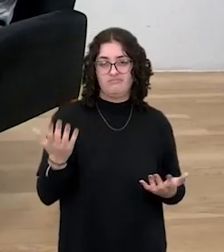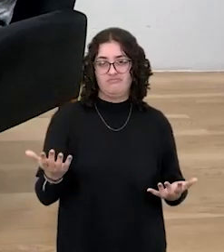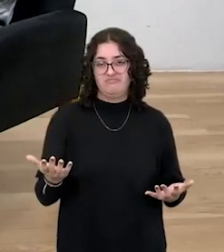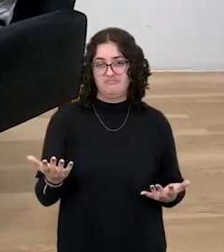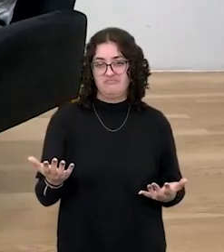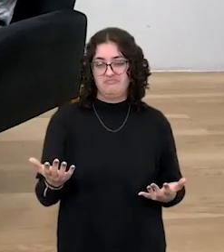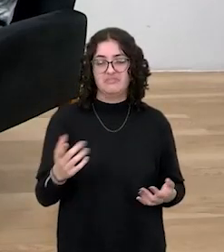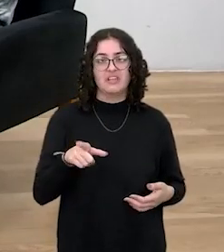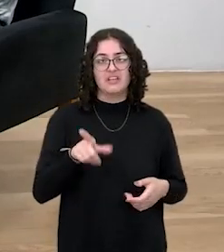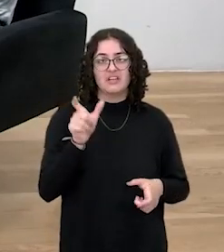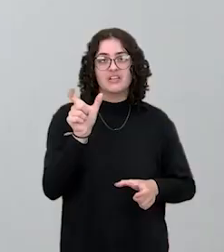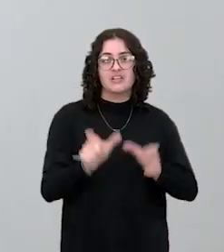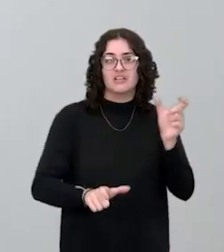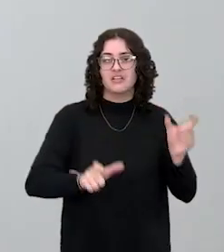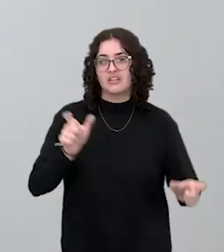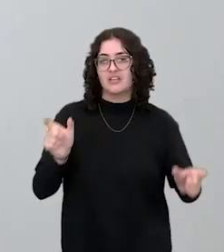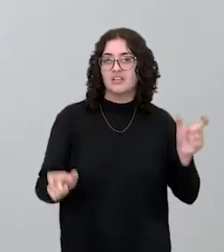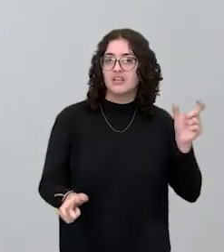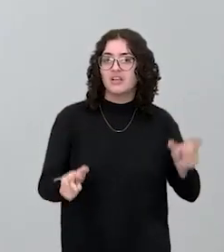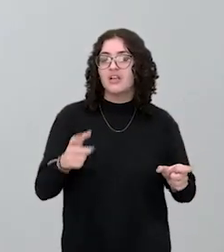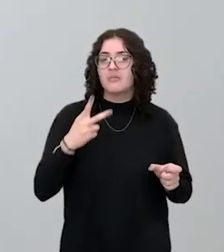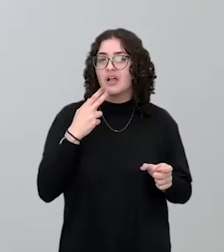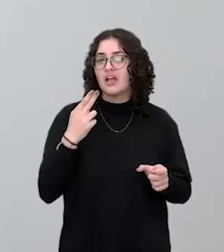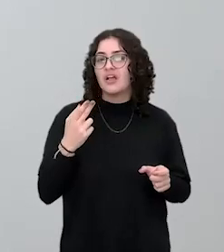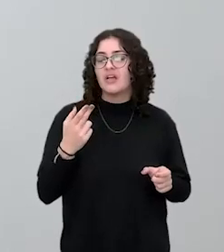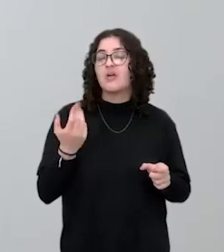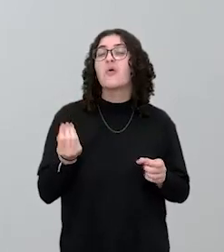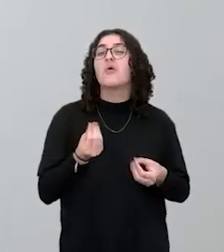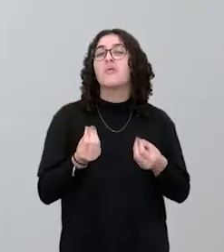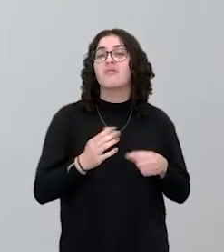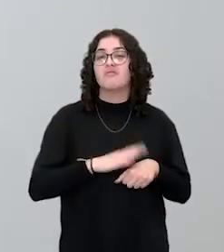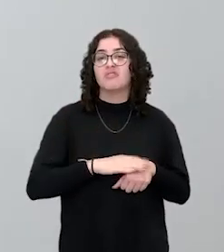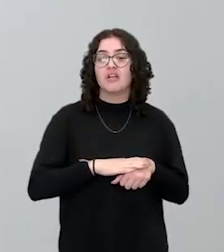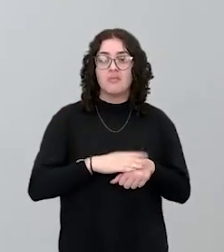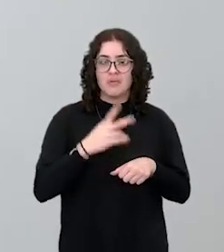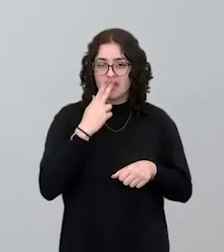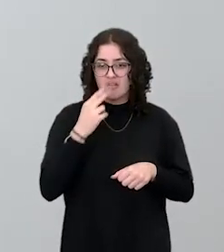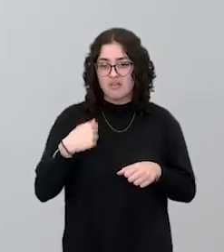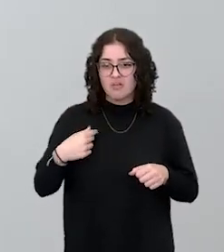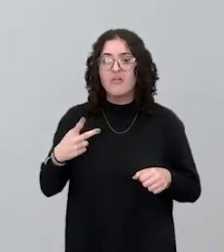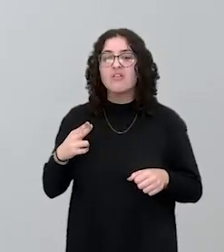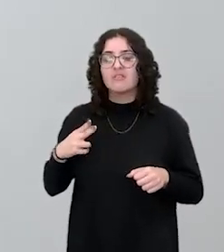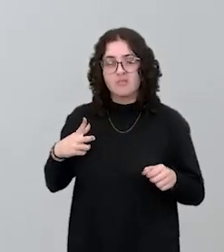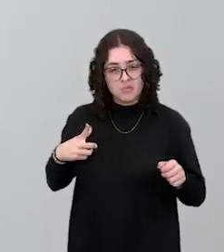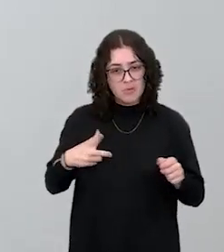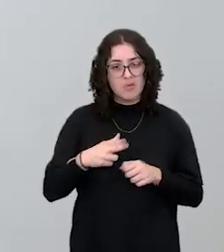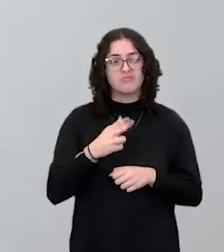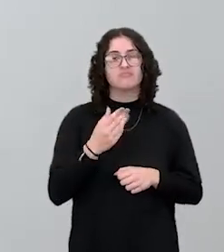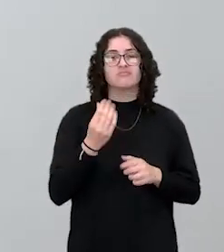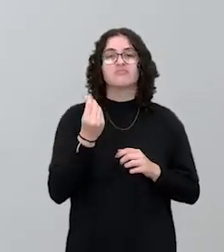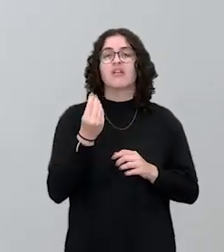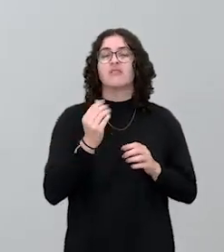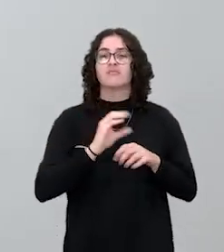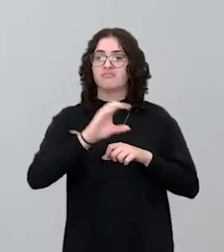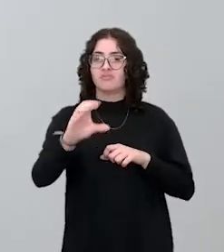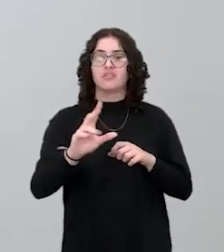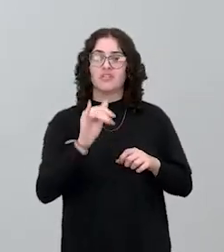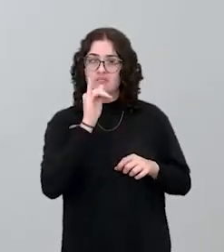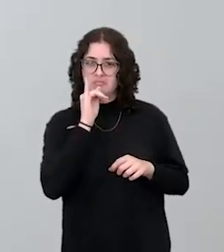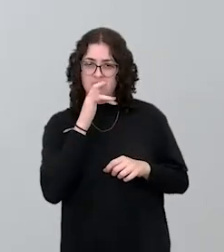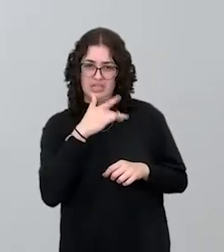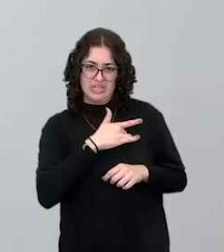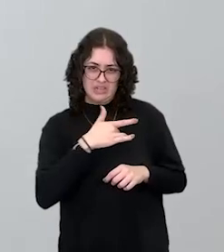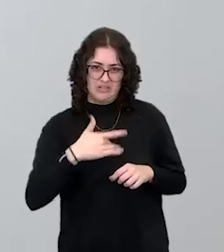então as pessoas não vão dar prioridade, então faz sentido a gente cortar em primeiro plano, porque se a gente cortar, por exemplo,